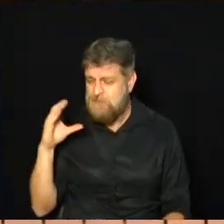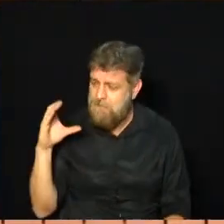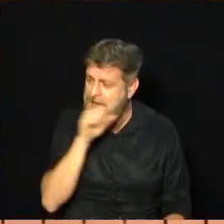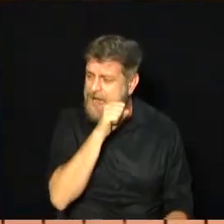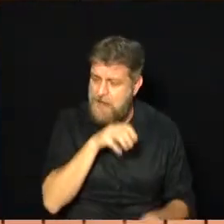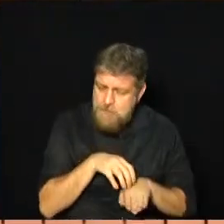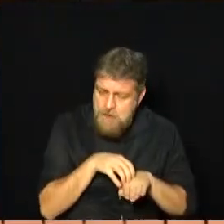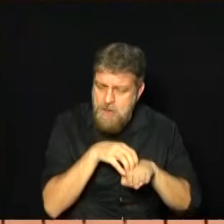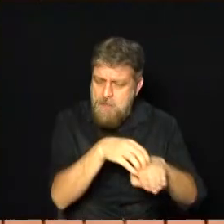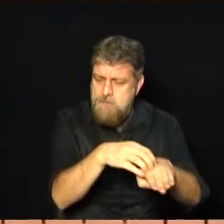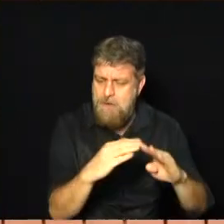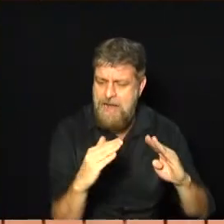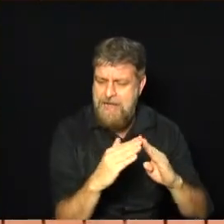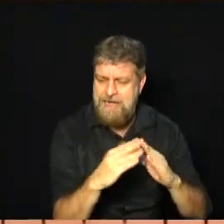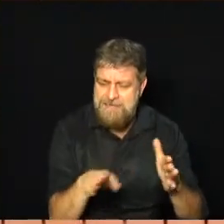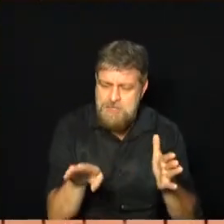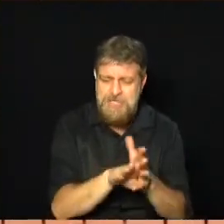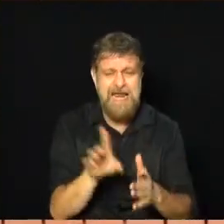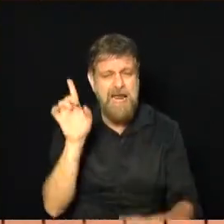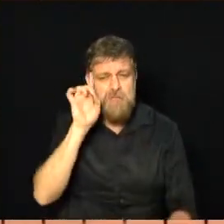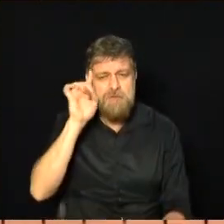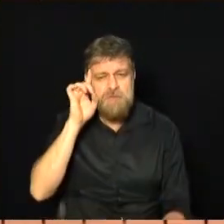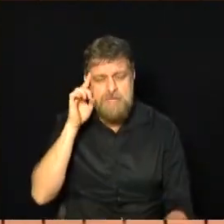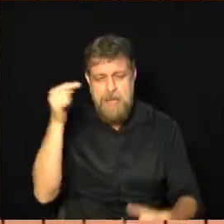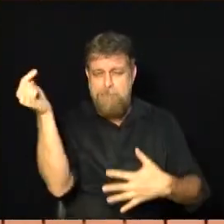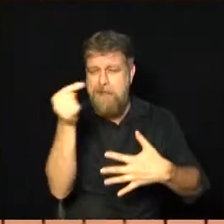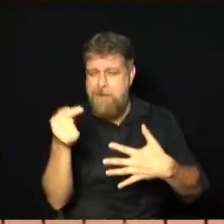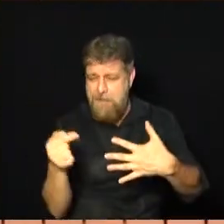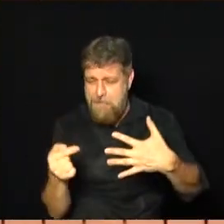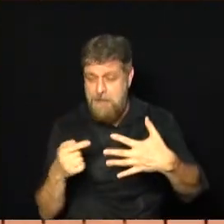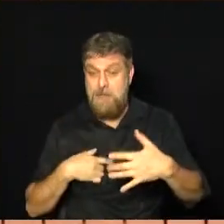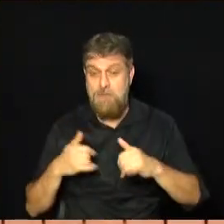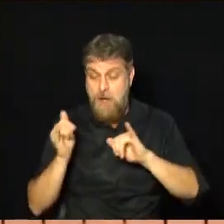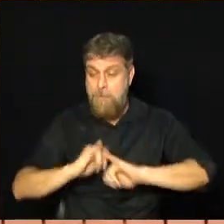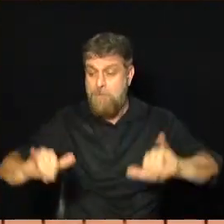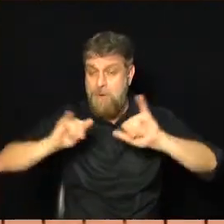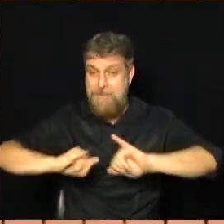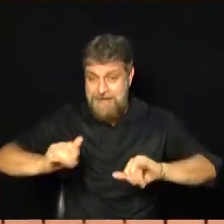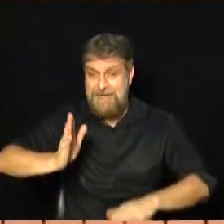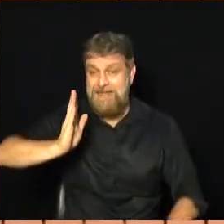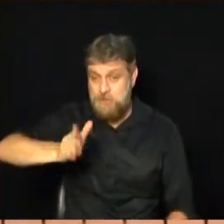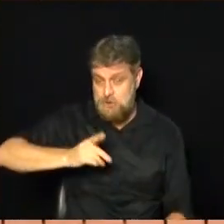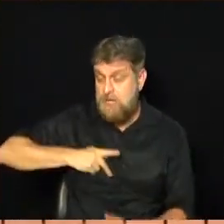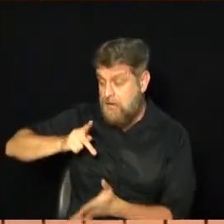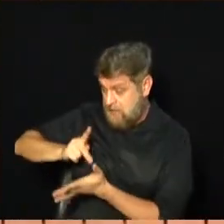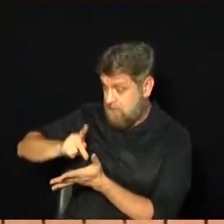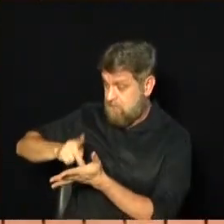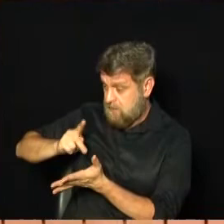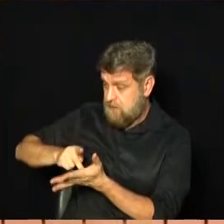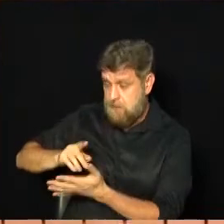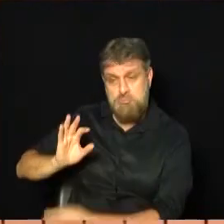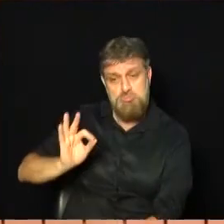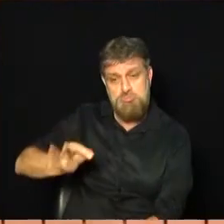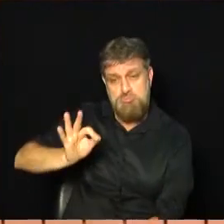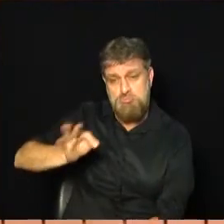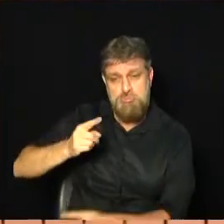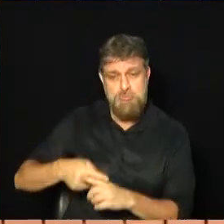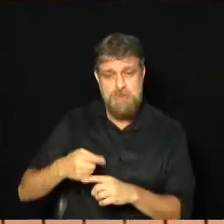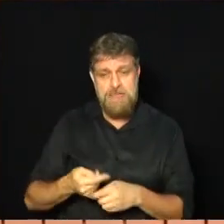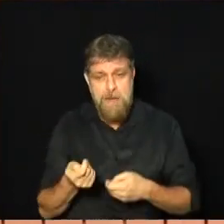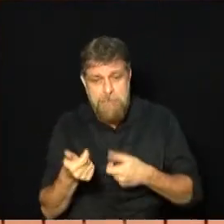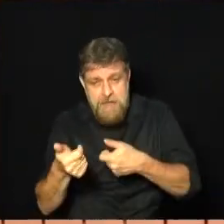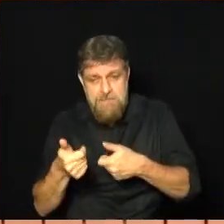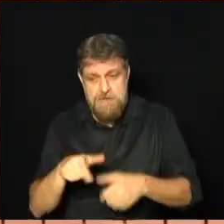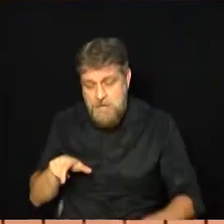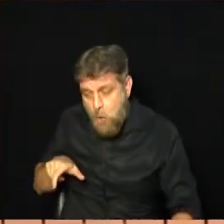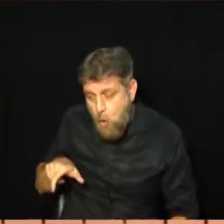rapidamente na sua casa, todos os dias, tal. Então, é uma propaganda que está sendo feita e é verdadeira, porque esse benefício de um